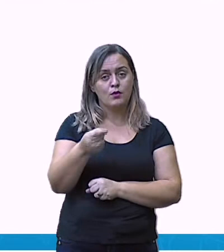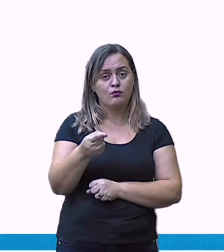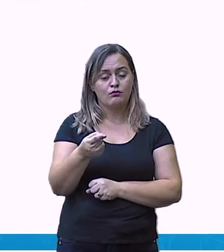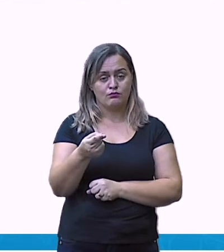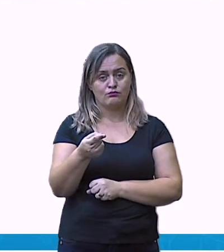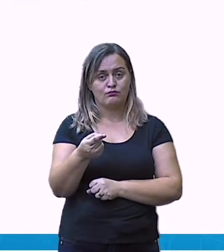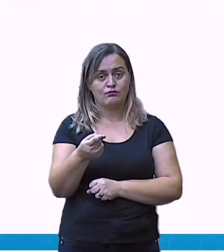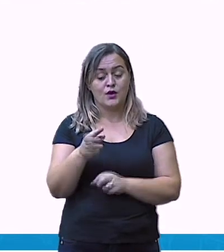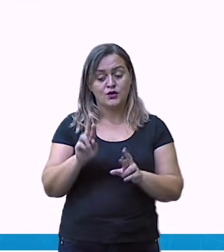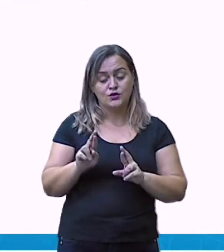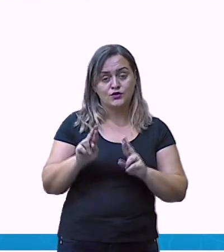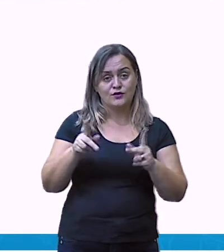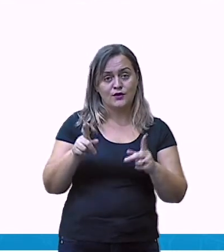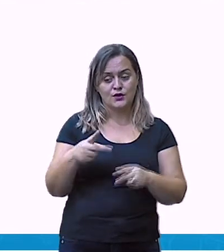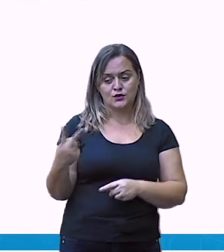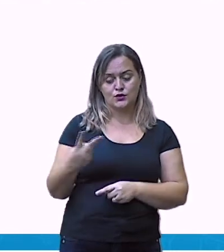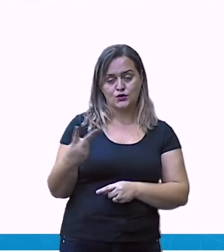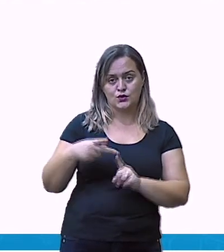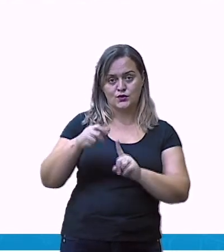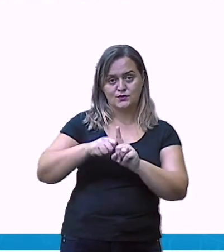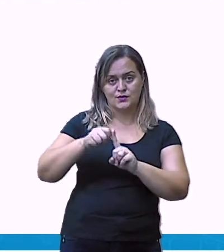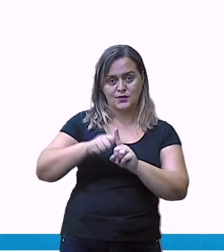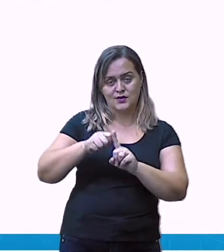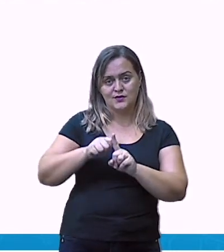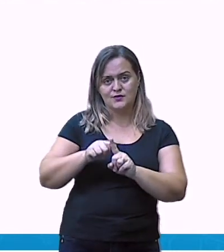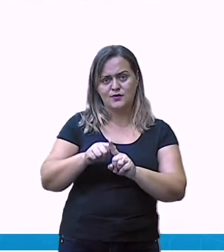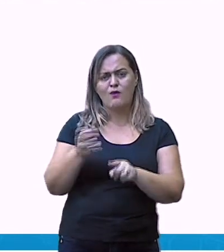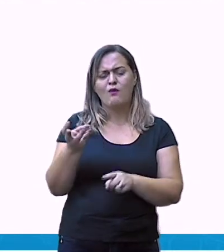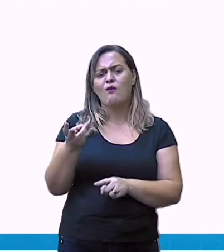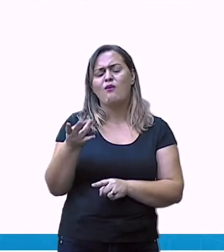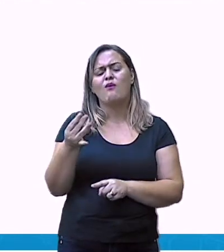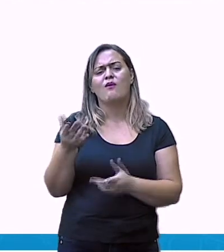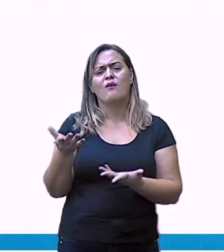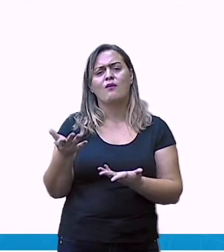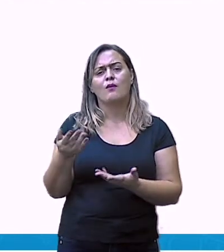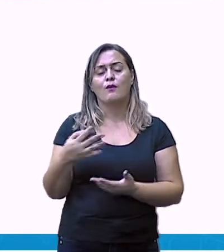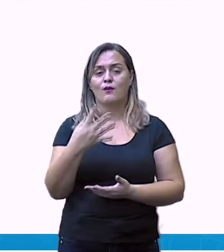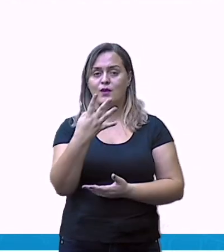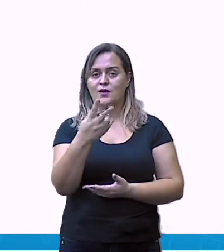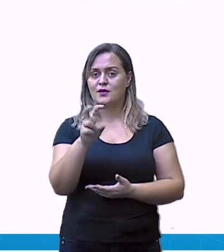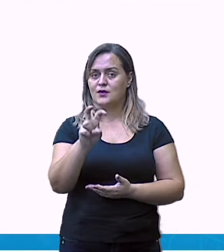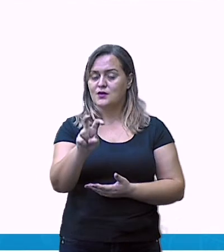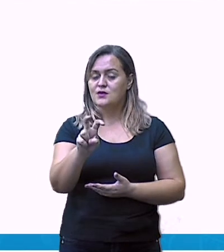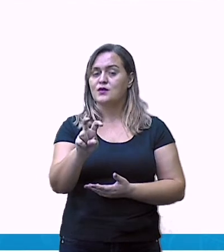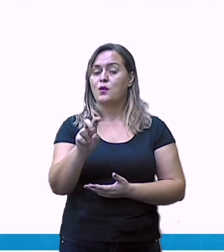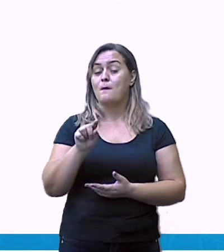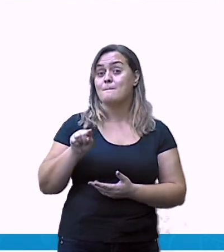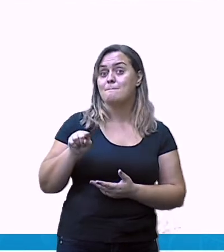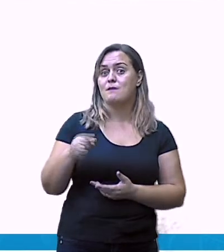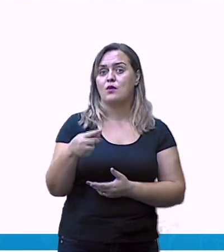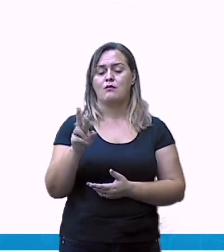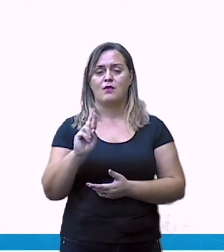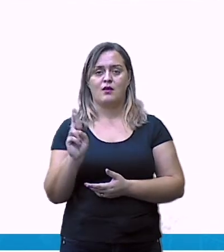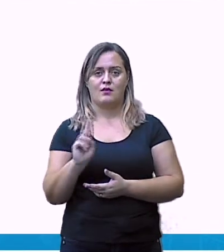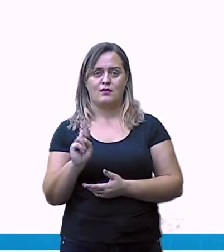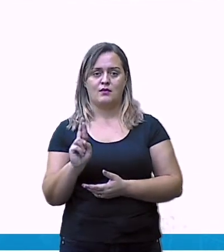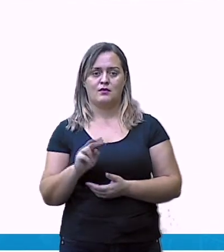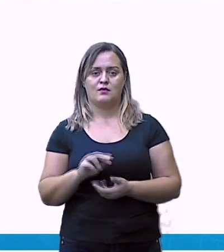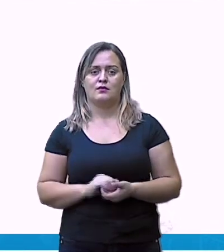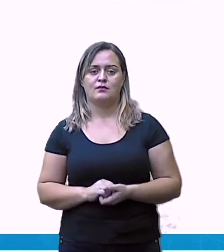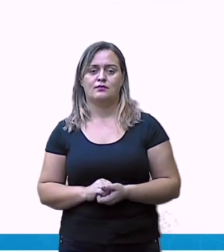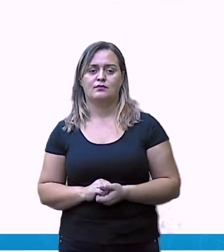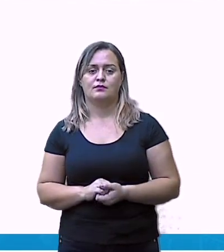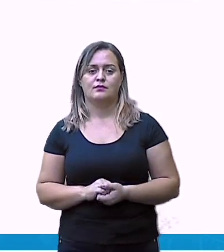de 45 mil reais. Nós temos uma diferença de 45 mil reais. Letra